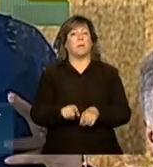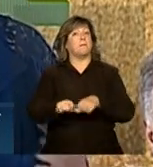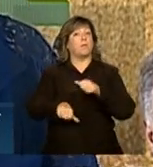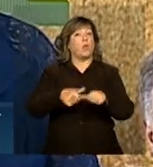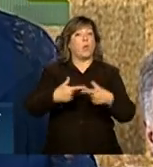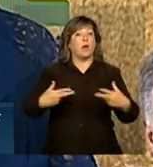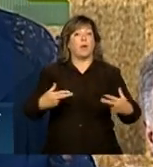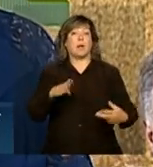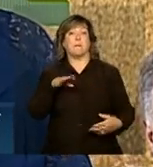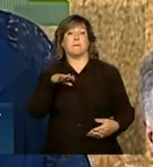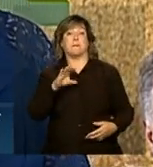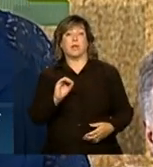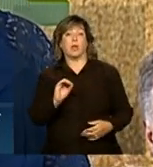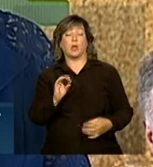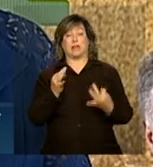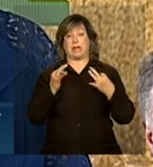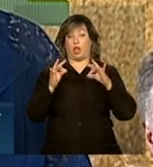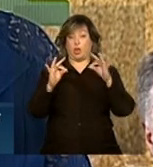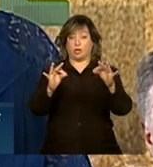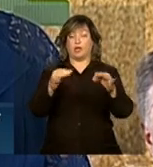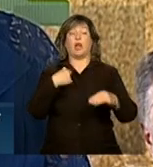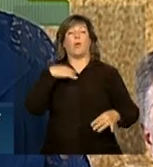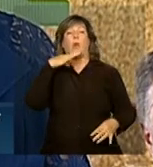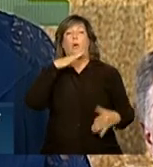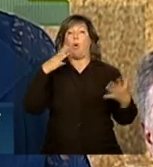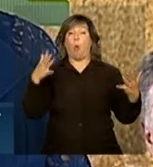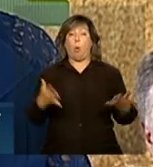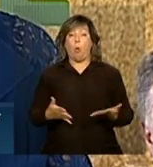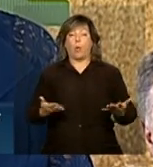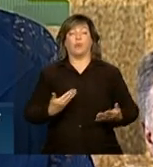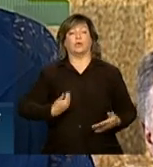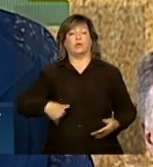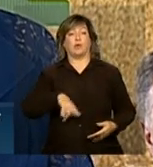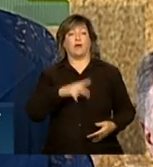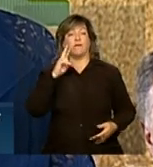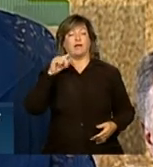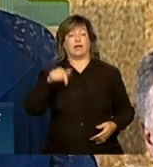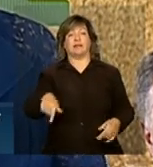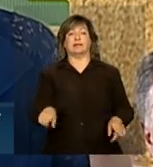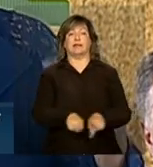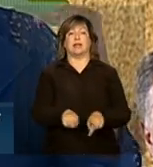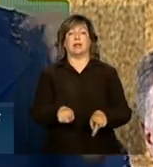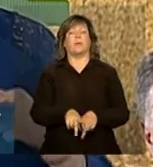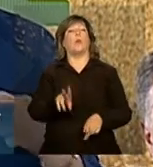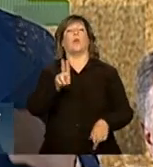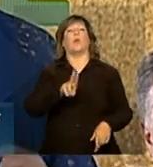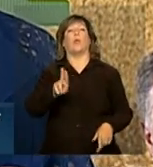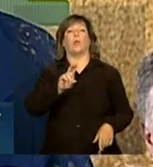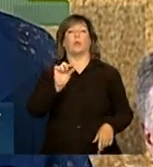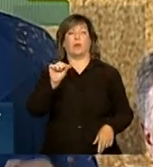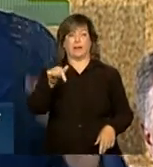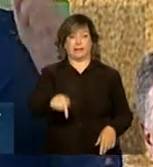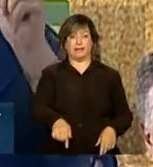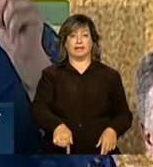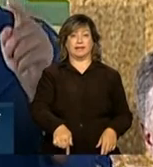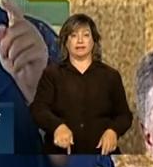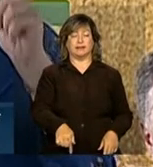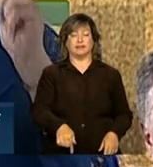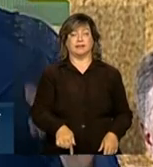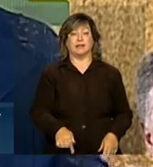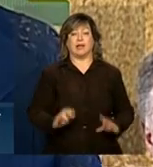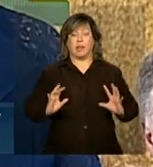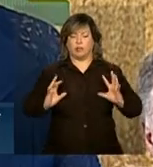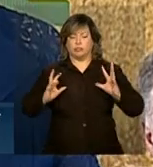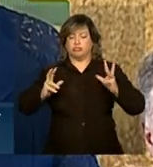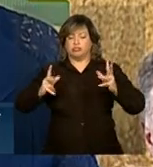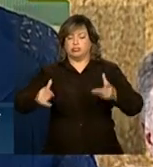da biotecnologia, eu acho que nós hoje vemos aqui também o uso aqui de